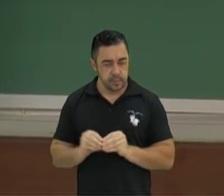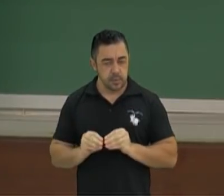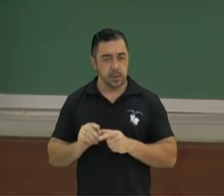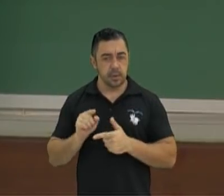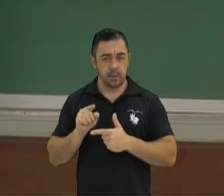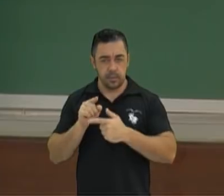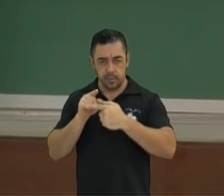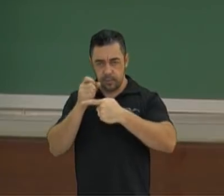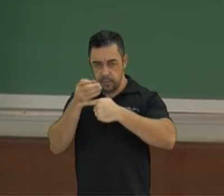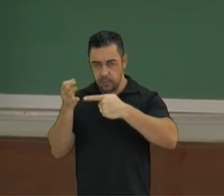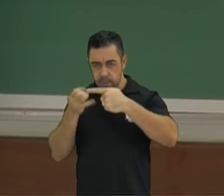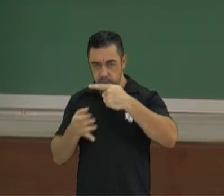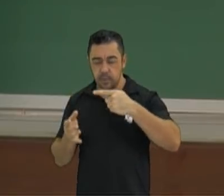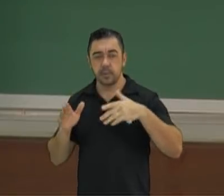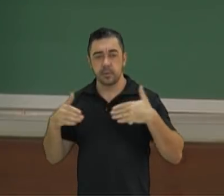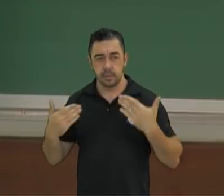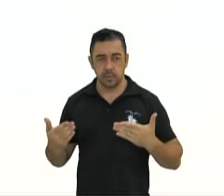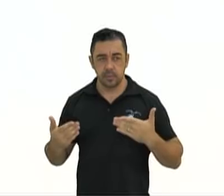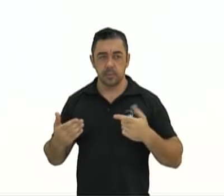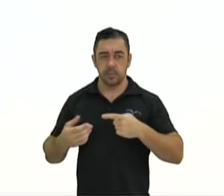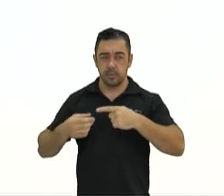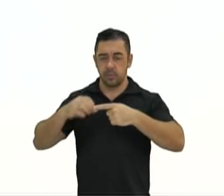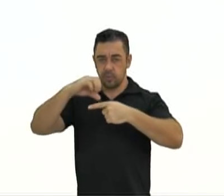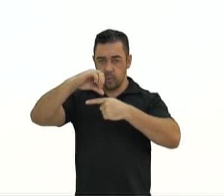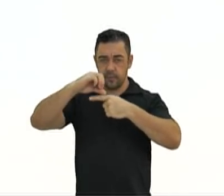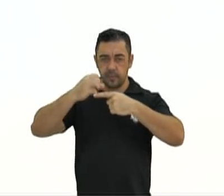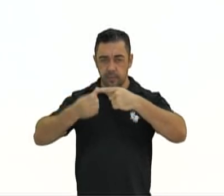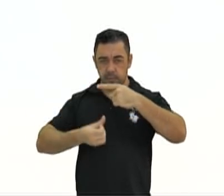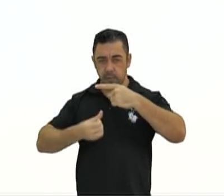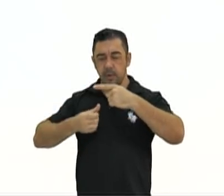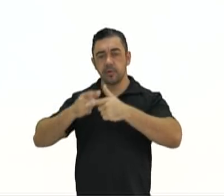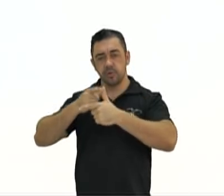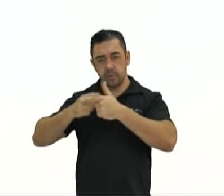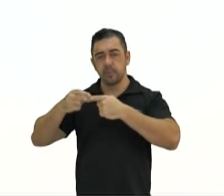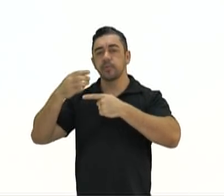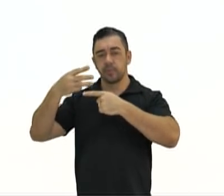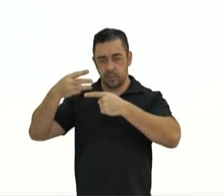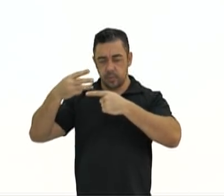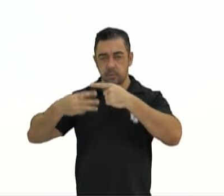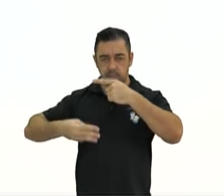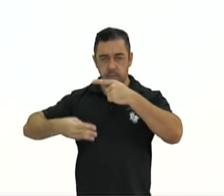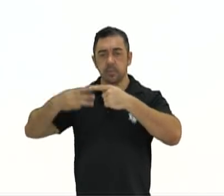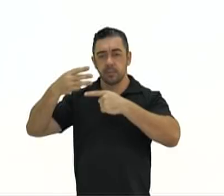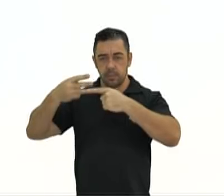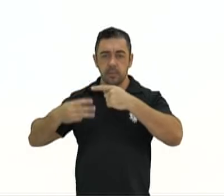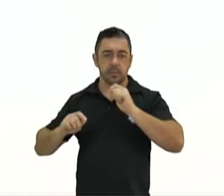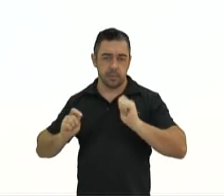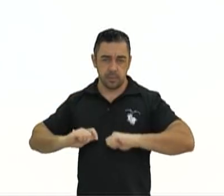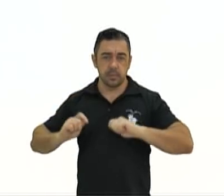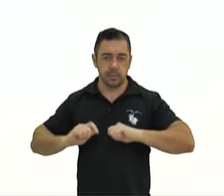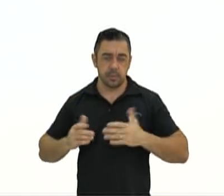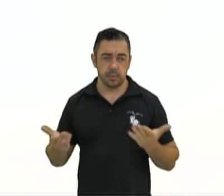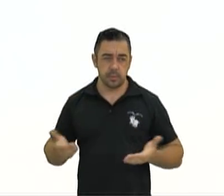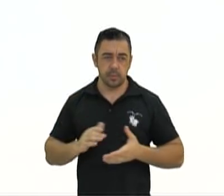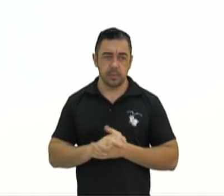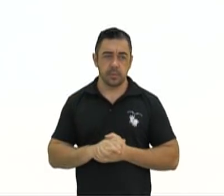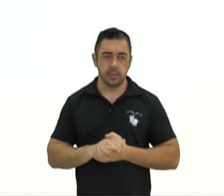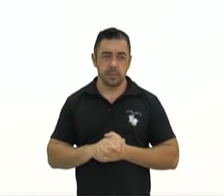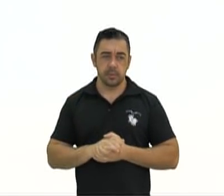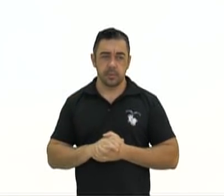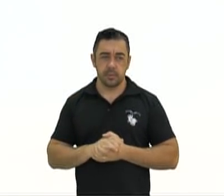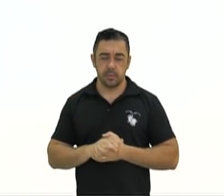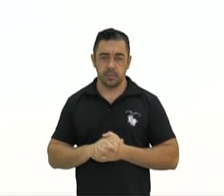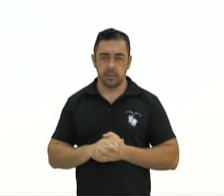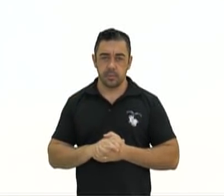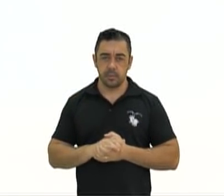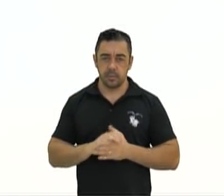fração. Então, tanto 9 quanto 6, eles são divisíveis por 3. O 3